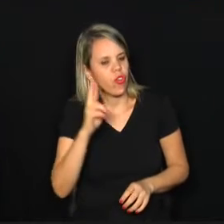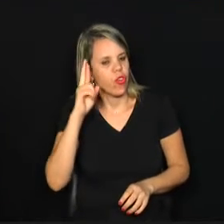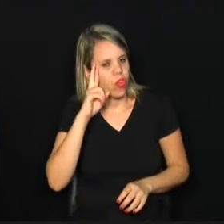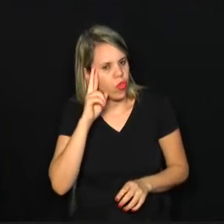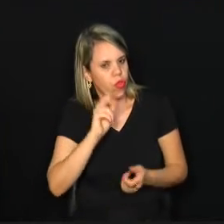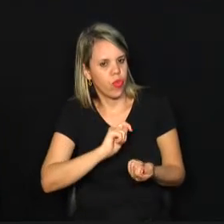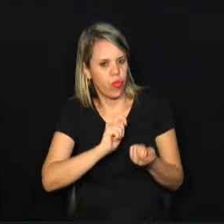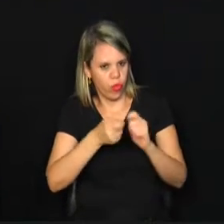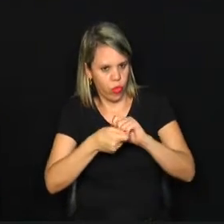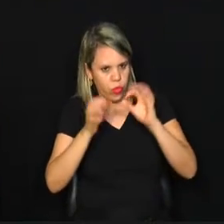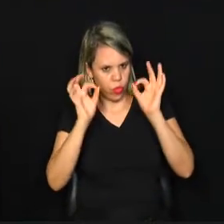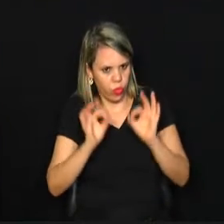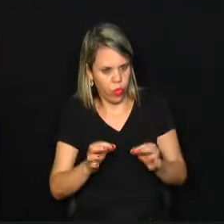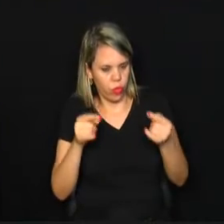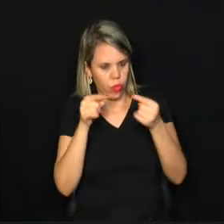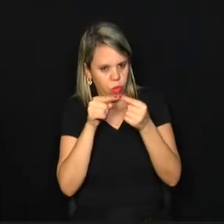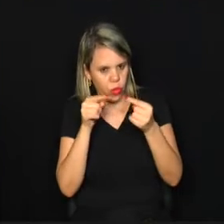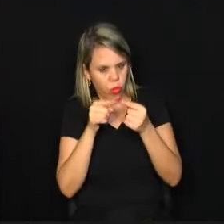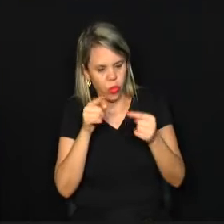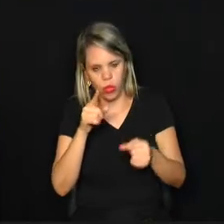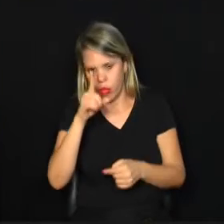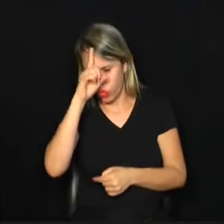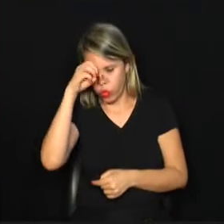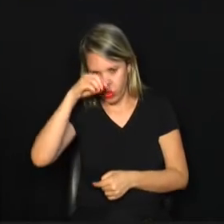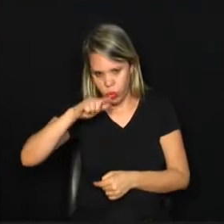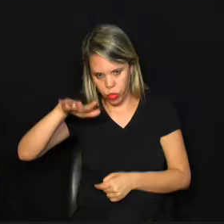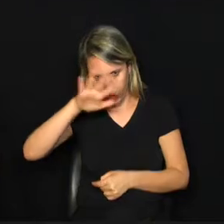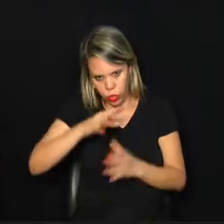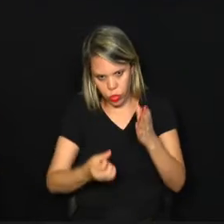Mário Gatti. Quem acompanhou a criação da rede Mário